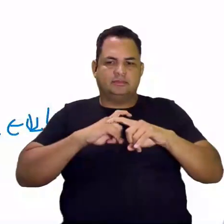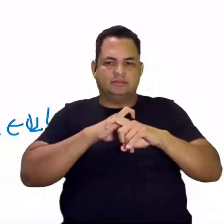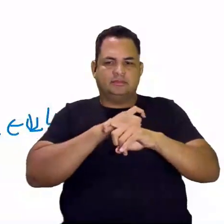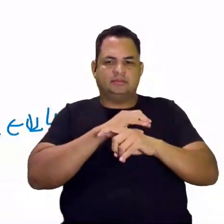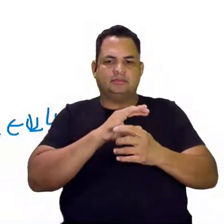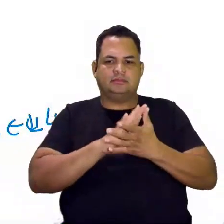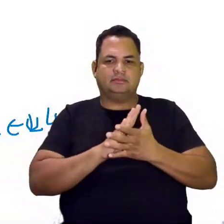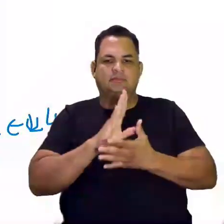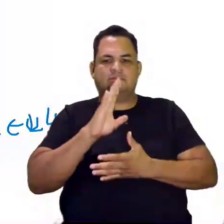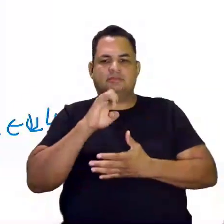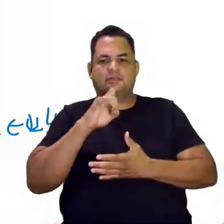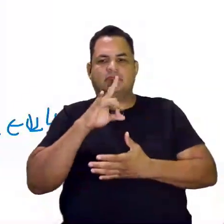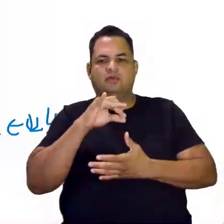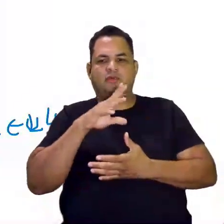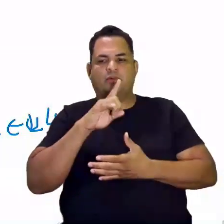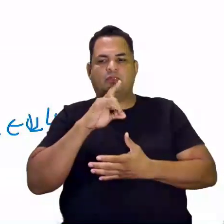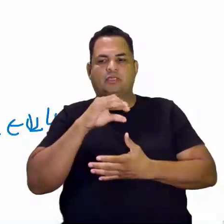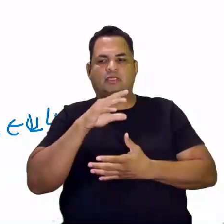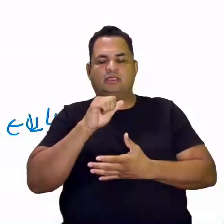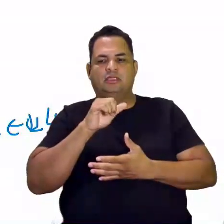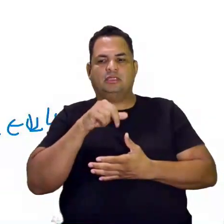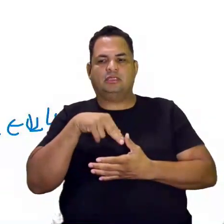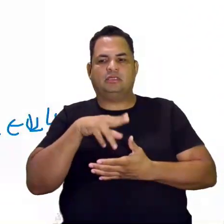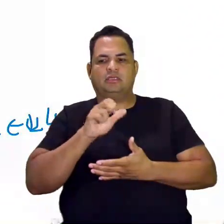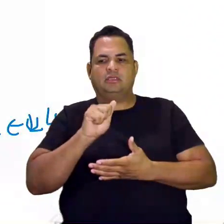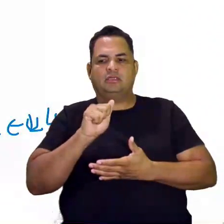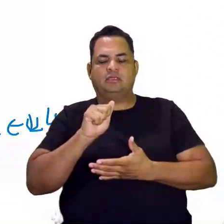celular, glicoproteínas, tá?